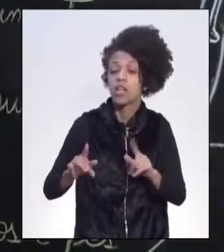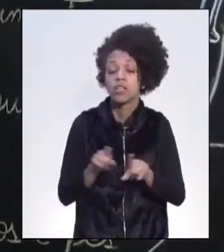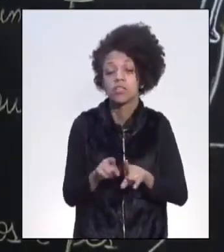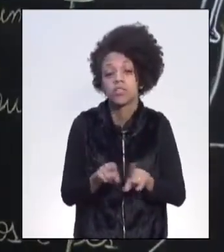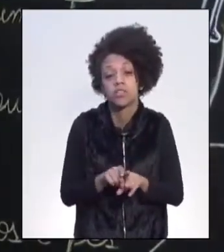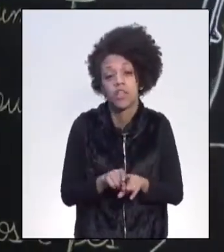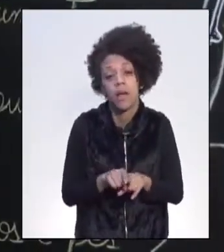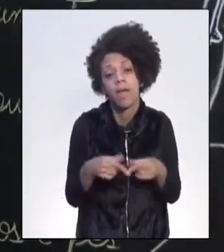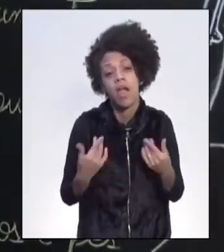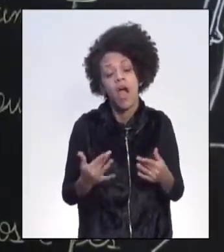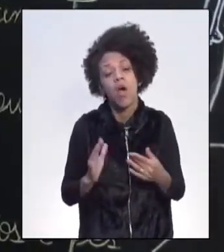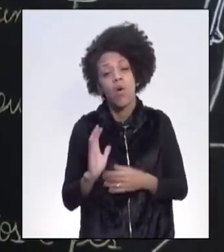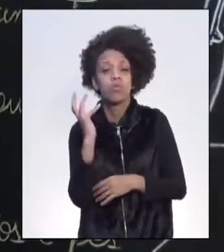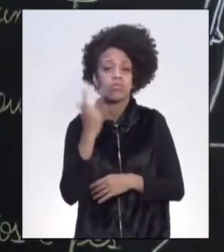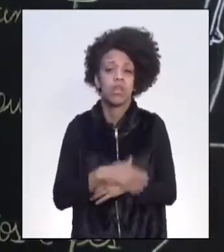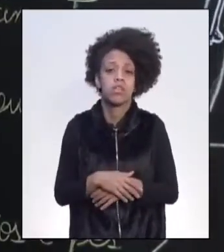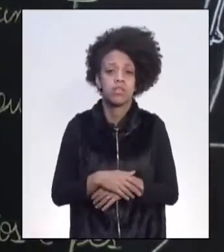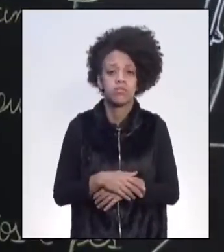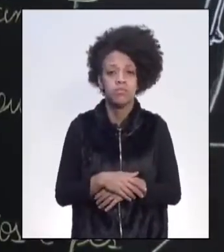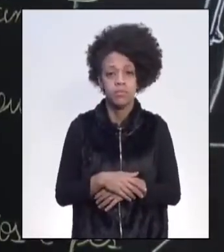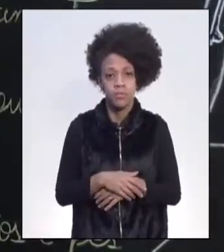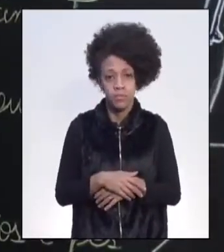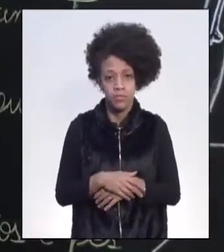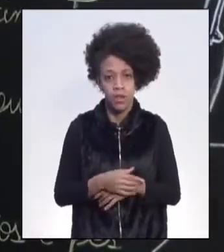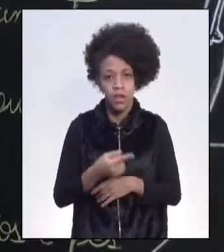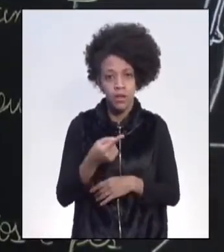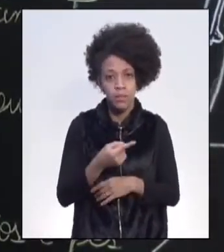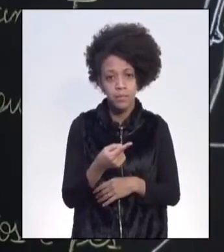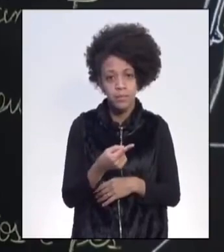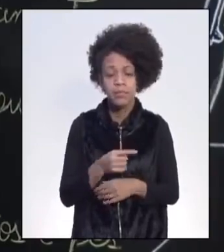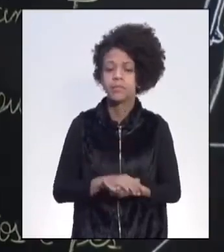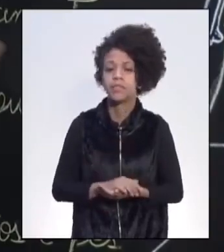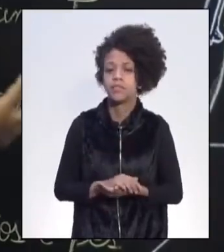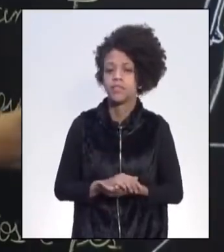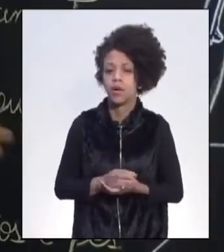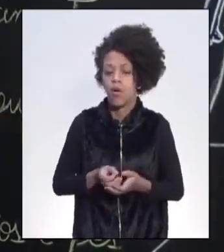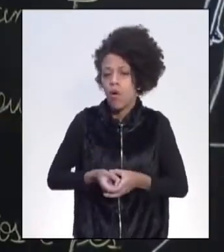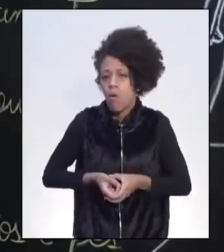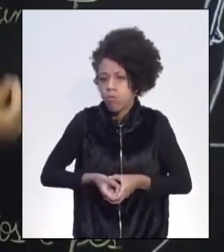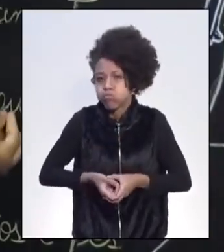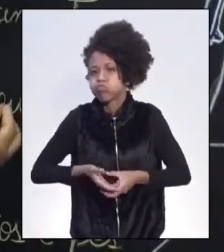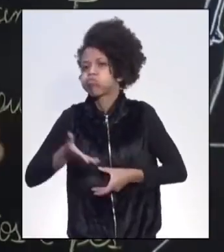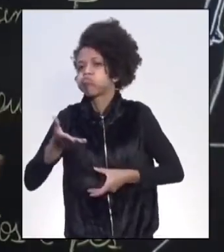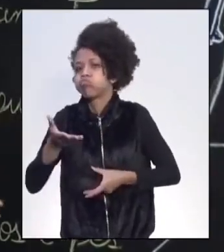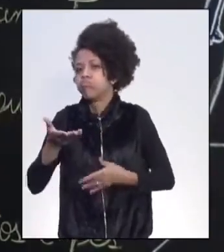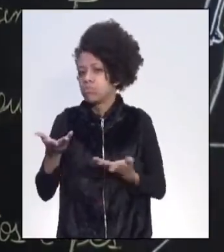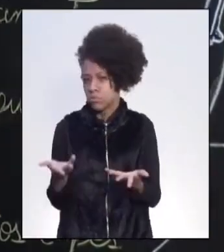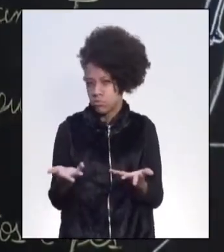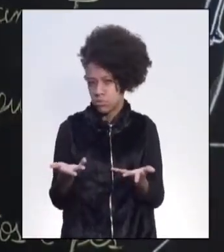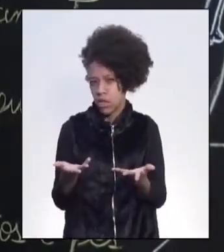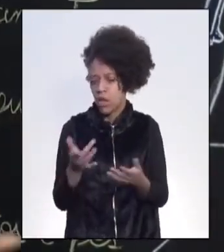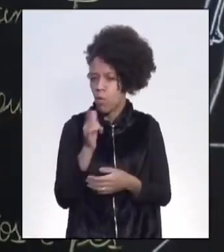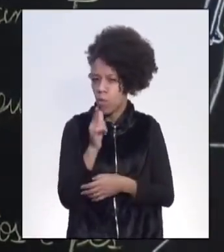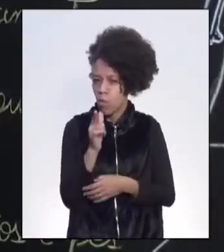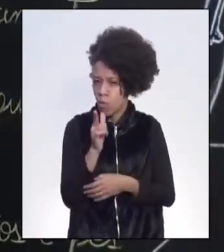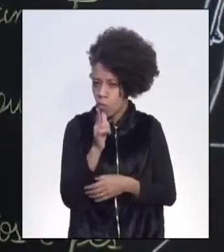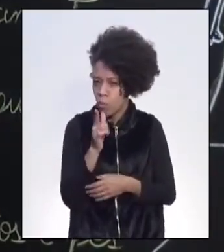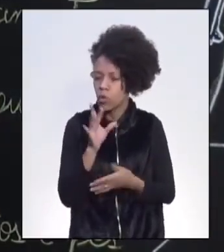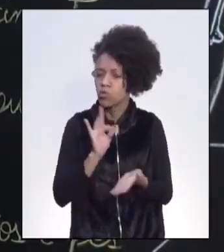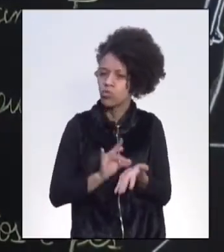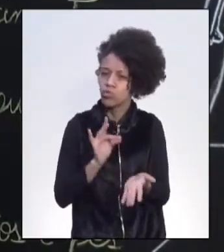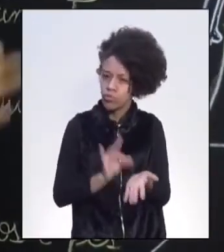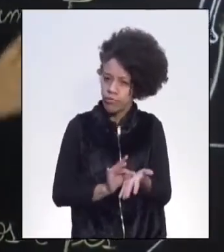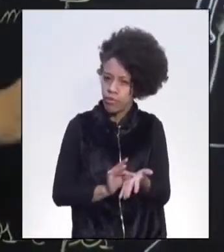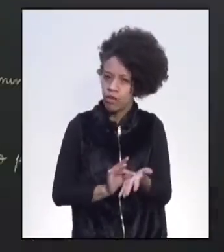é a época que acontece a primeira ejaculação. A primeira vez que é como se esse sistema reprodutor masculino começasse de fato